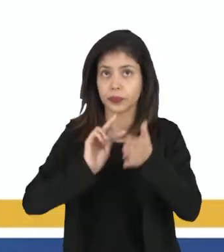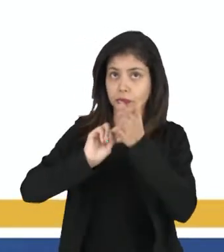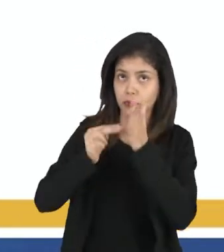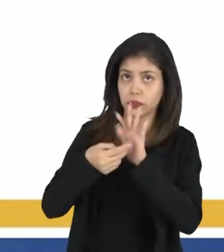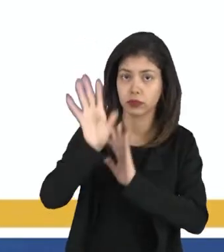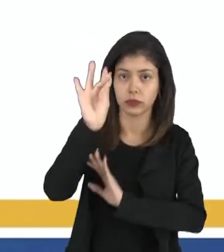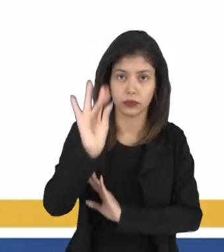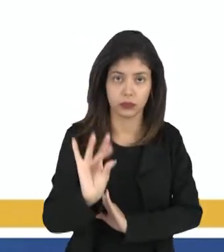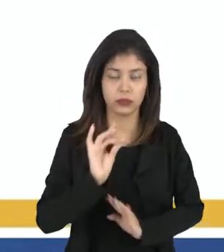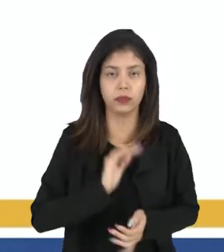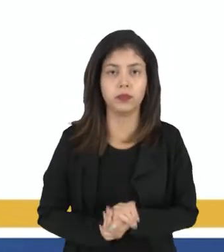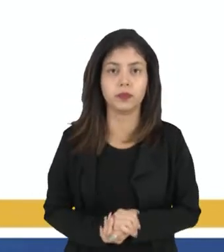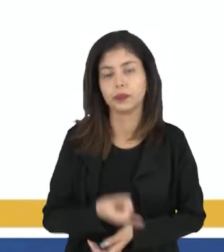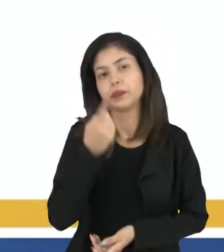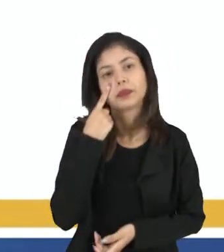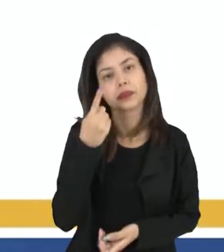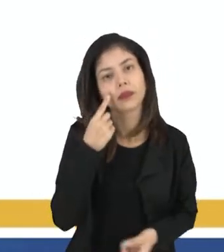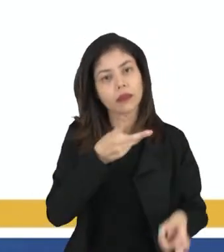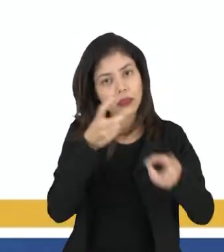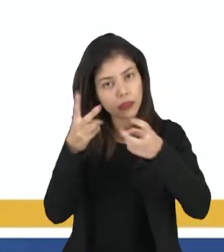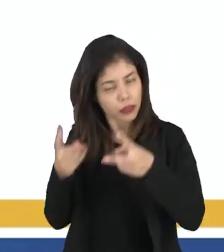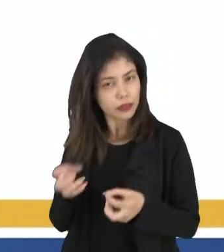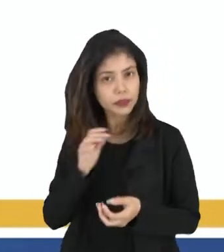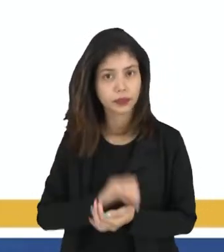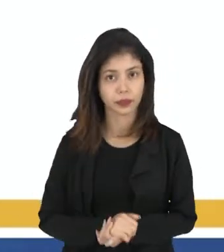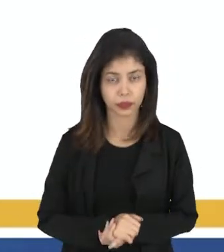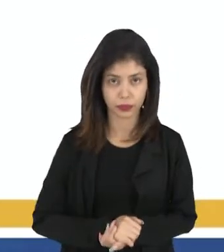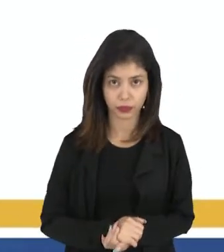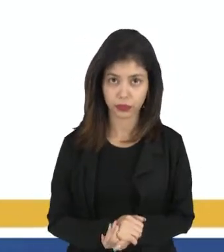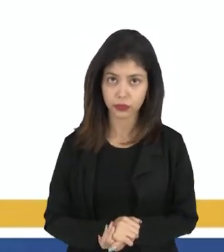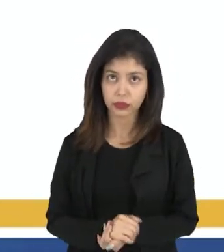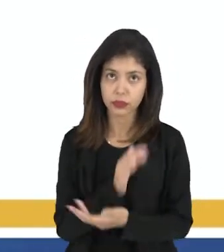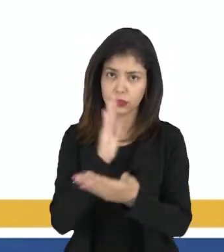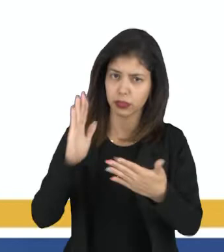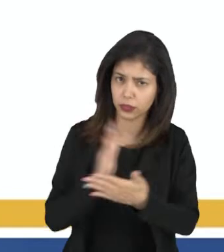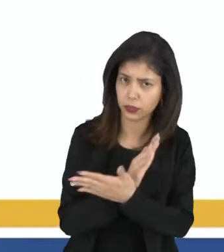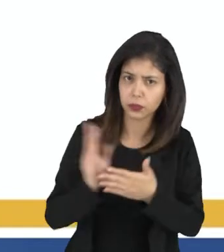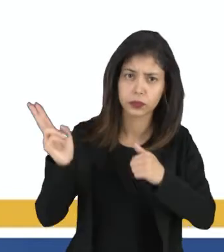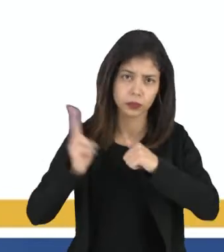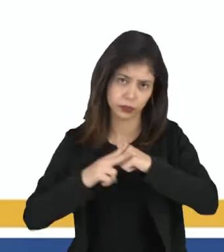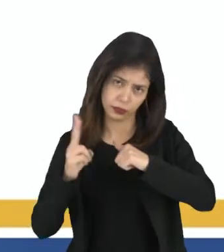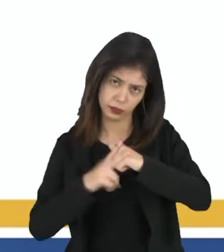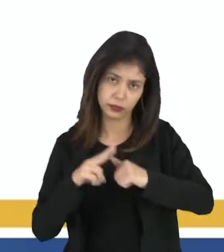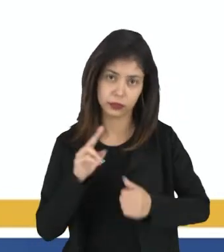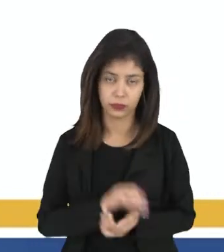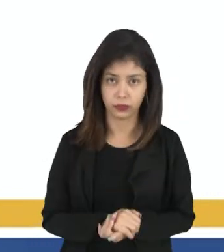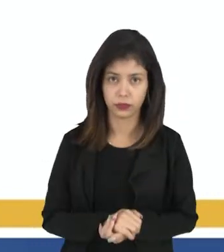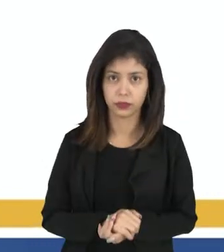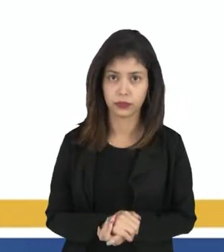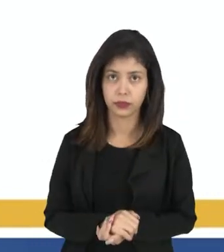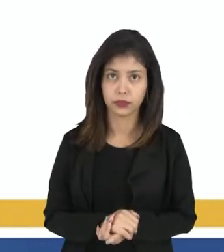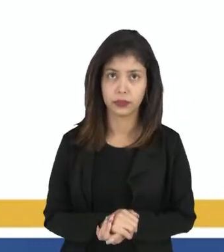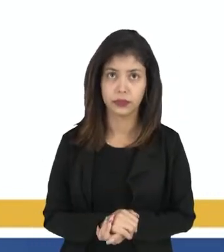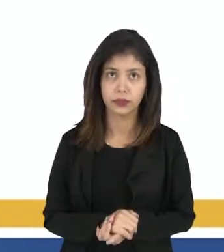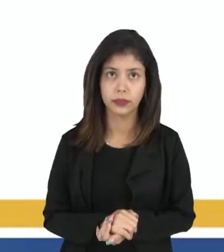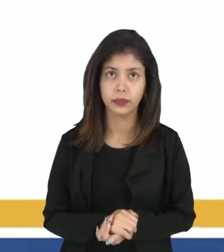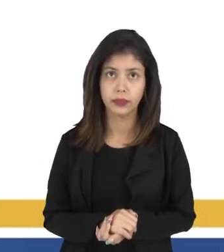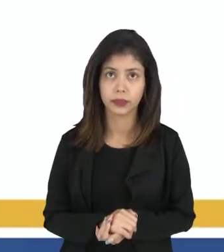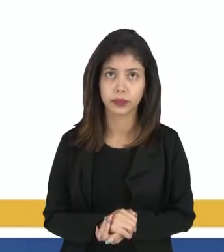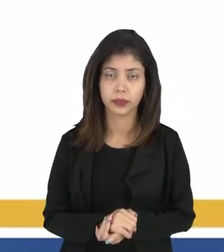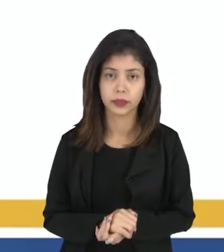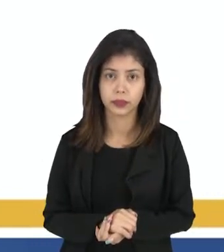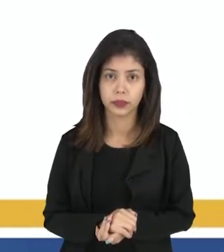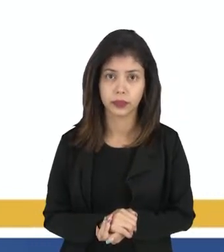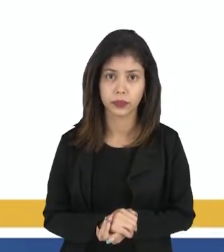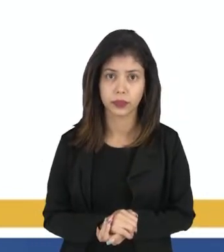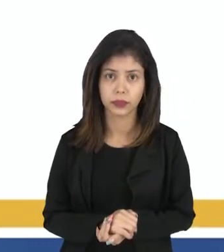significado. Aí observem como fica alguns verbos no past